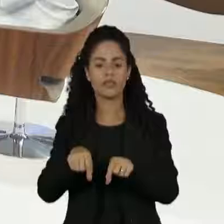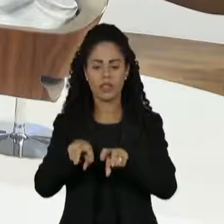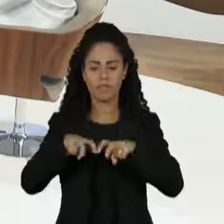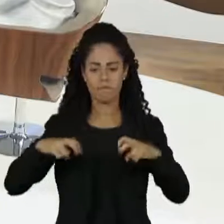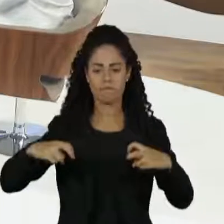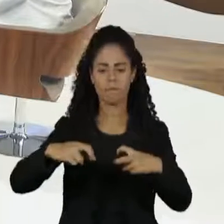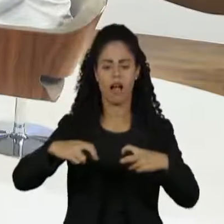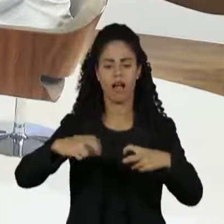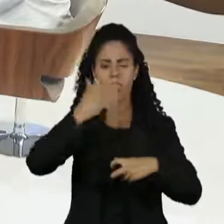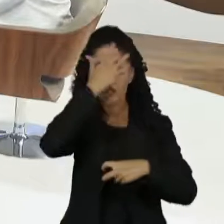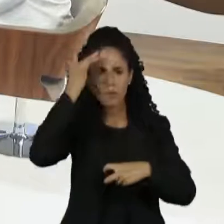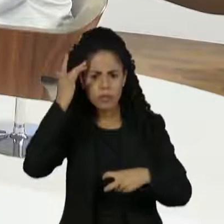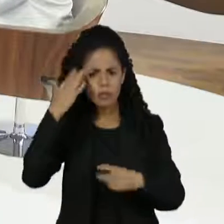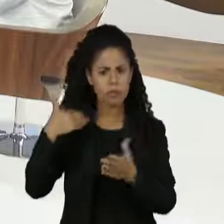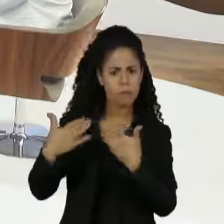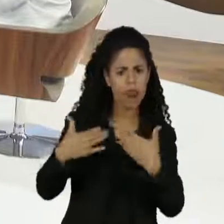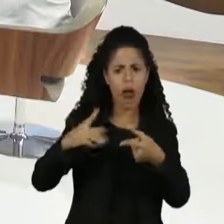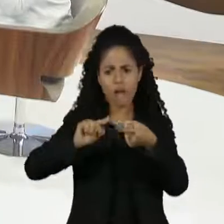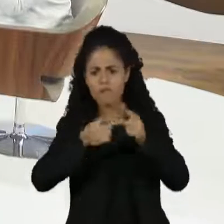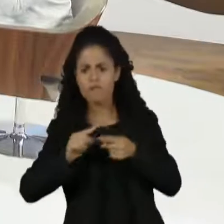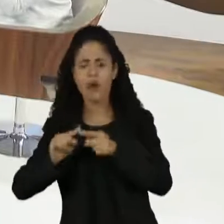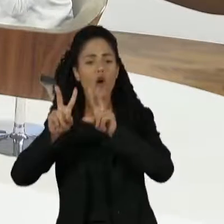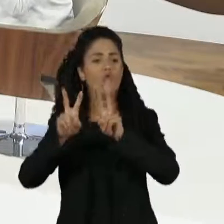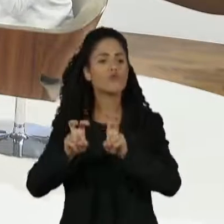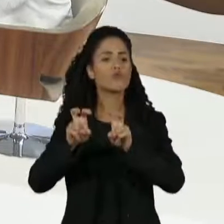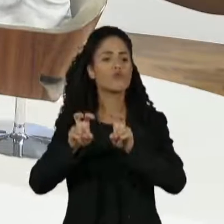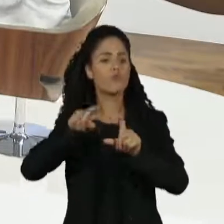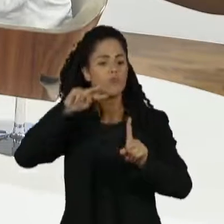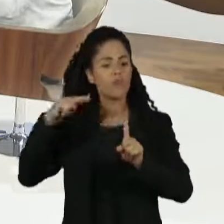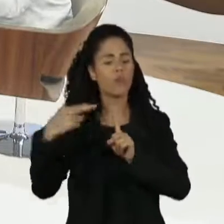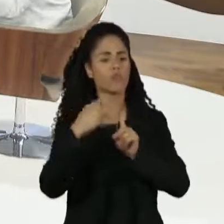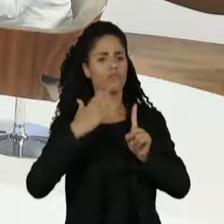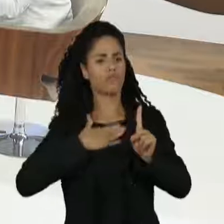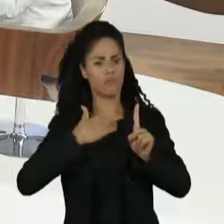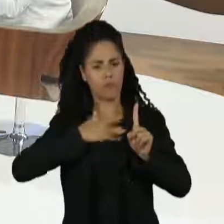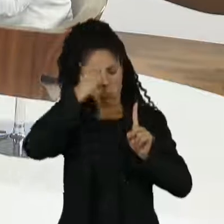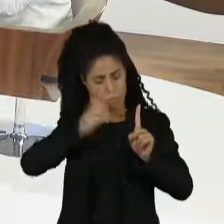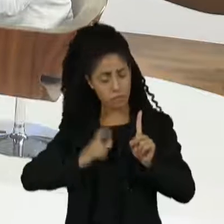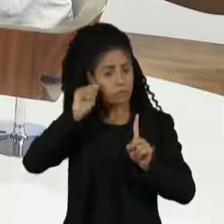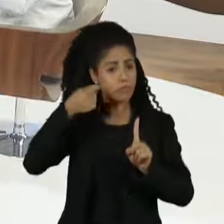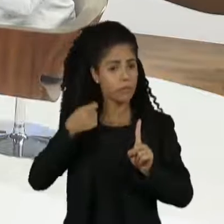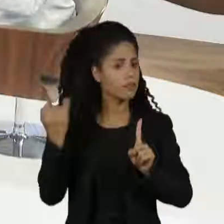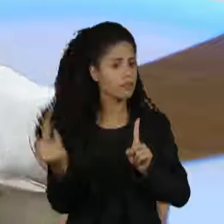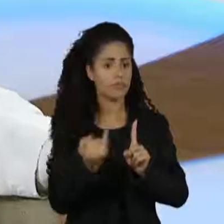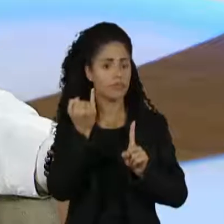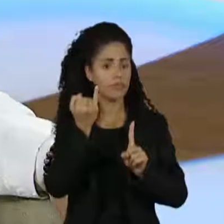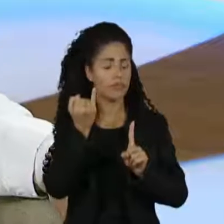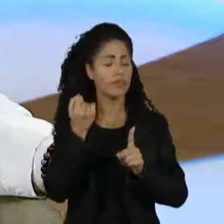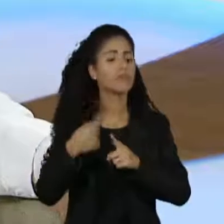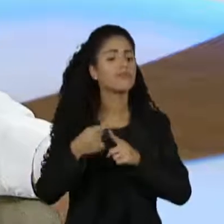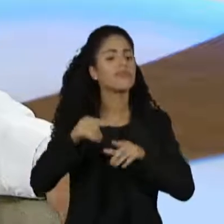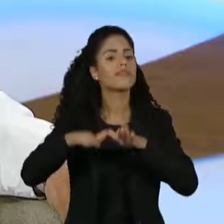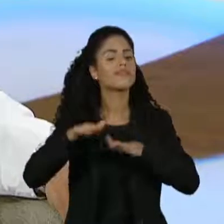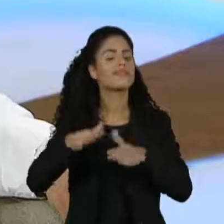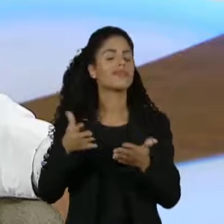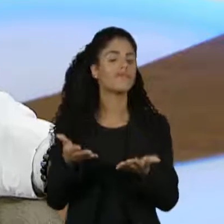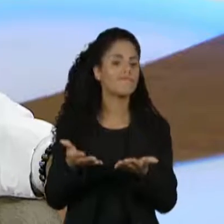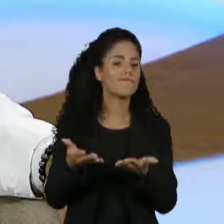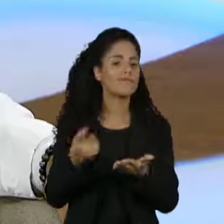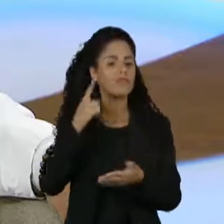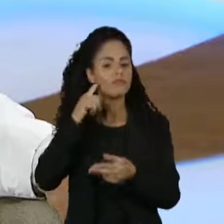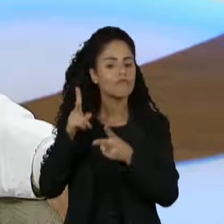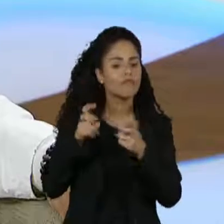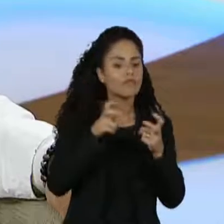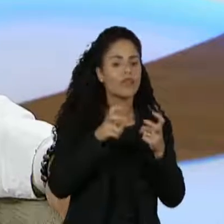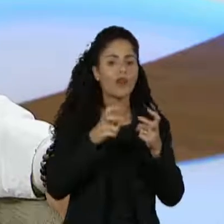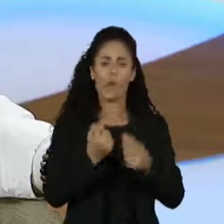negociação e contar essas histórias, do nosso ponto de vista, também é importante. Porque às vezes a gente conta, tem